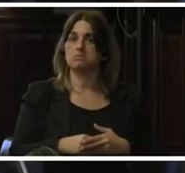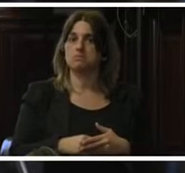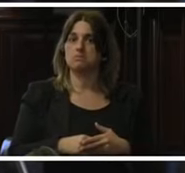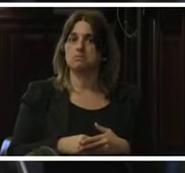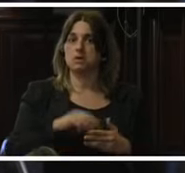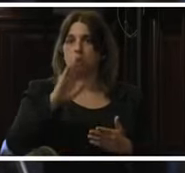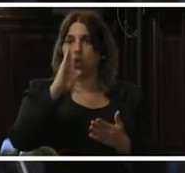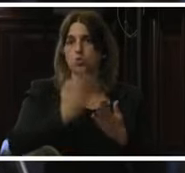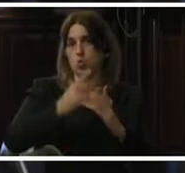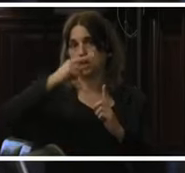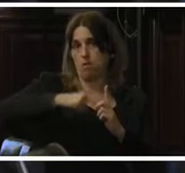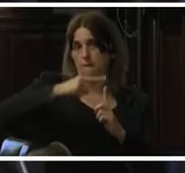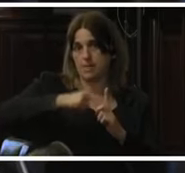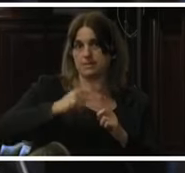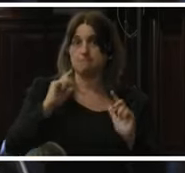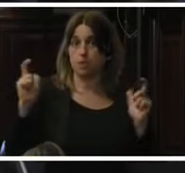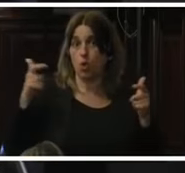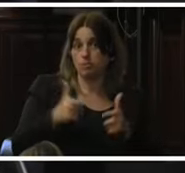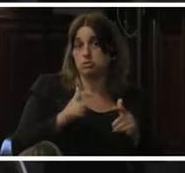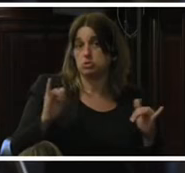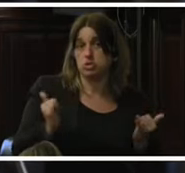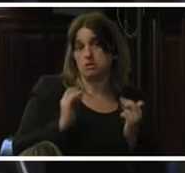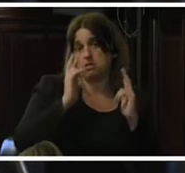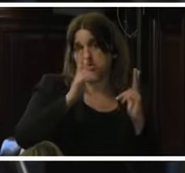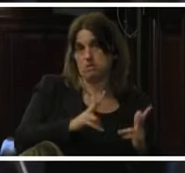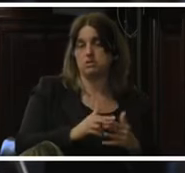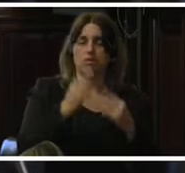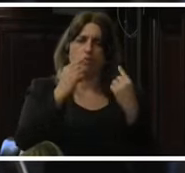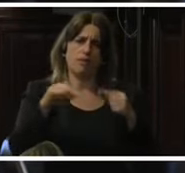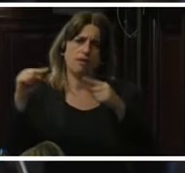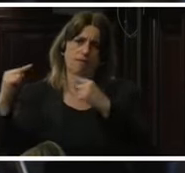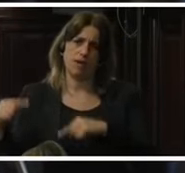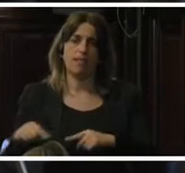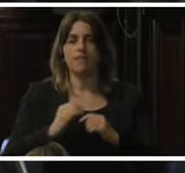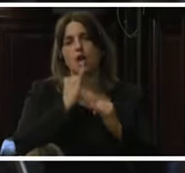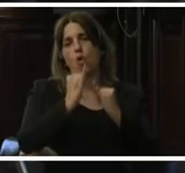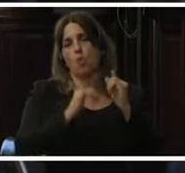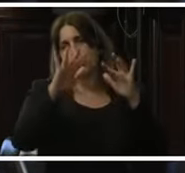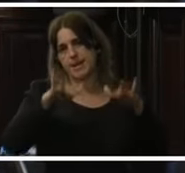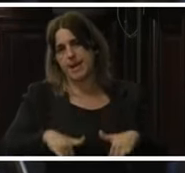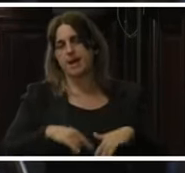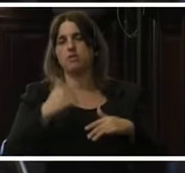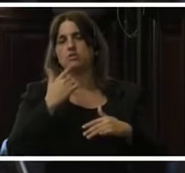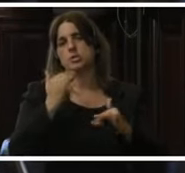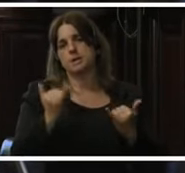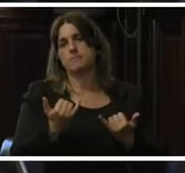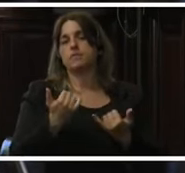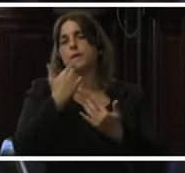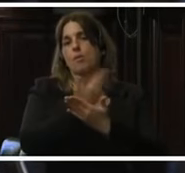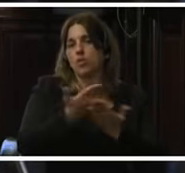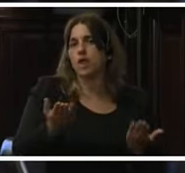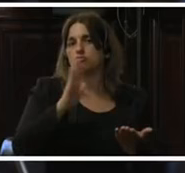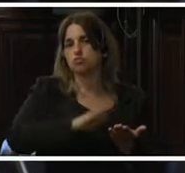nos últimos meses a comissão a emitido em diversos comunicados em pronunciamento referido